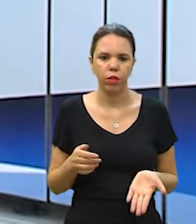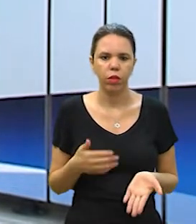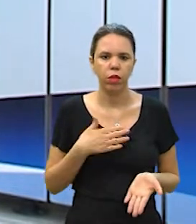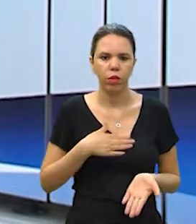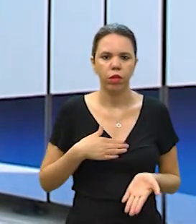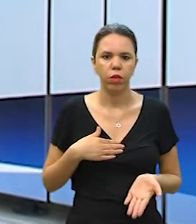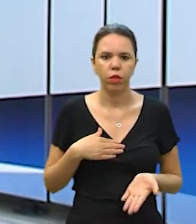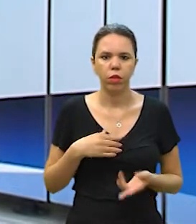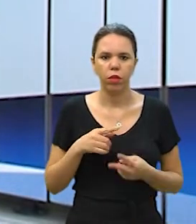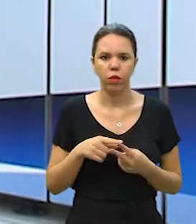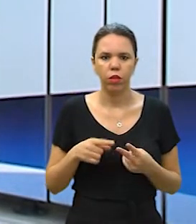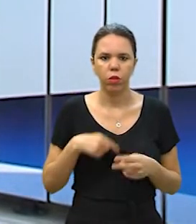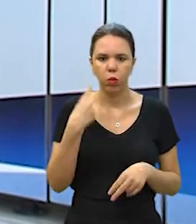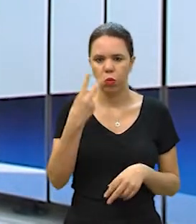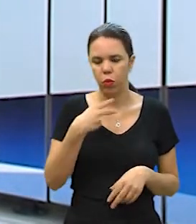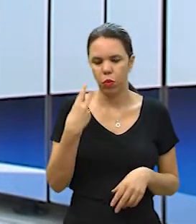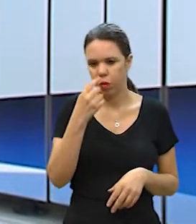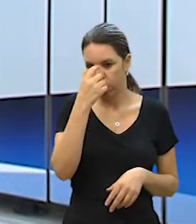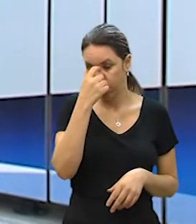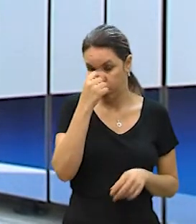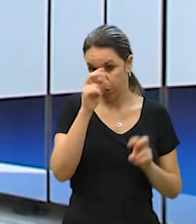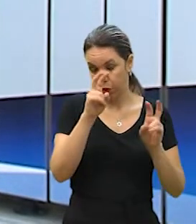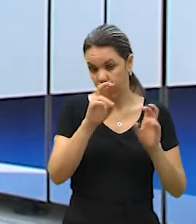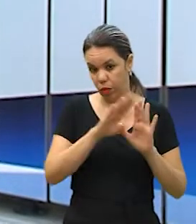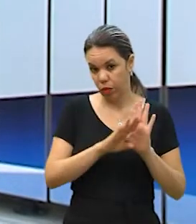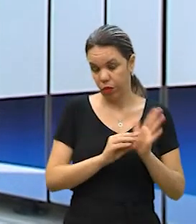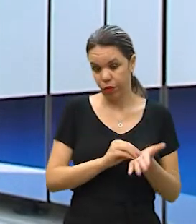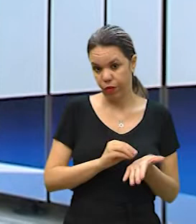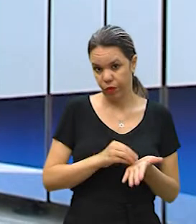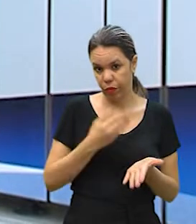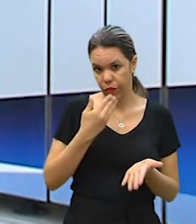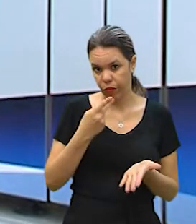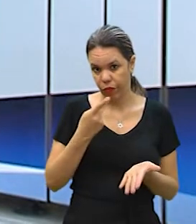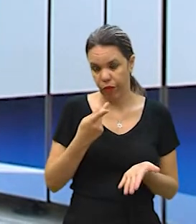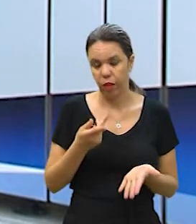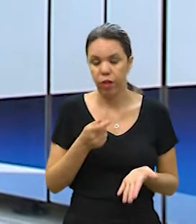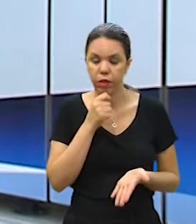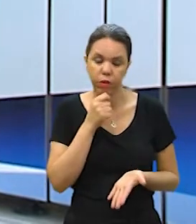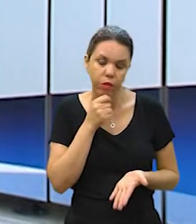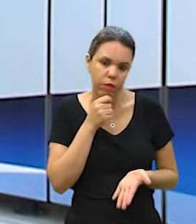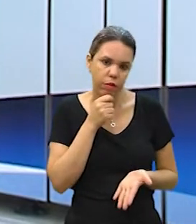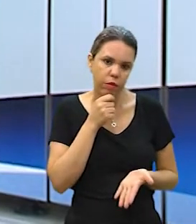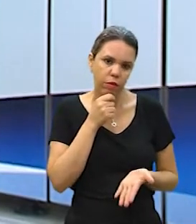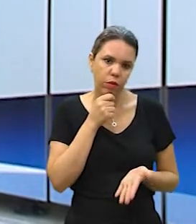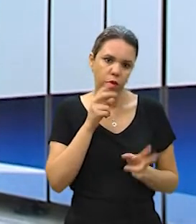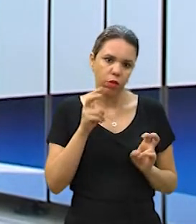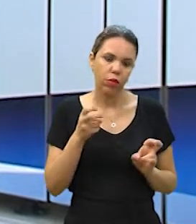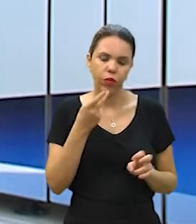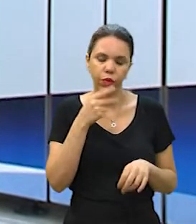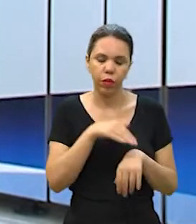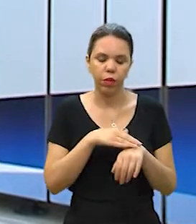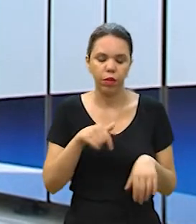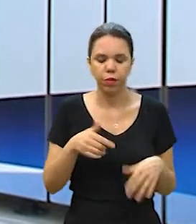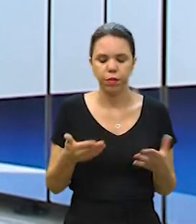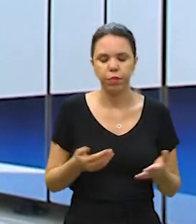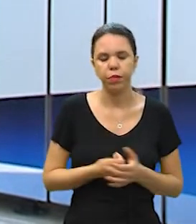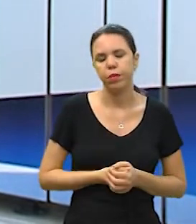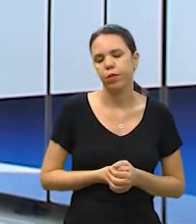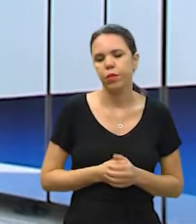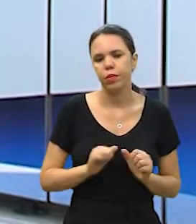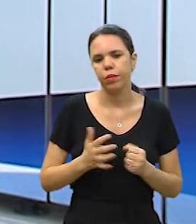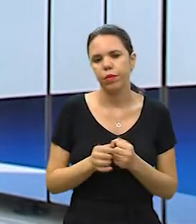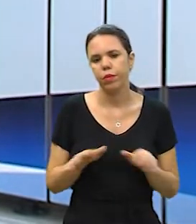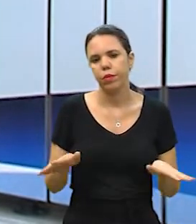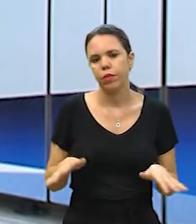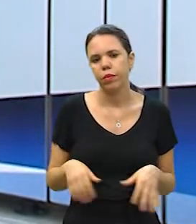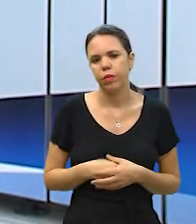umas 2 horas aqui, que ficaram muitos assuntos para serem abordados. Mas o último assunto que eu vou abordar é a pandemia, de